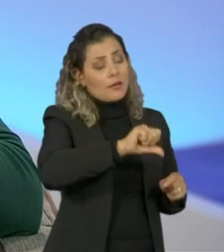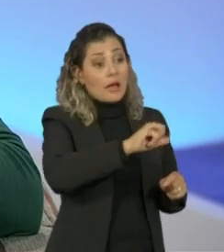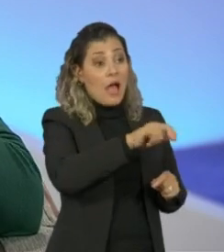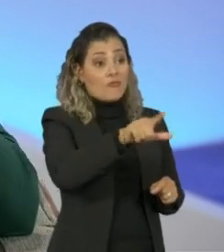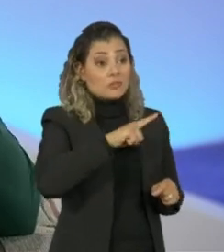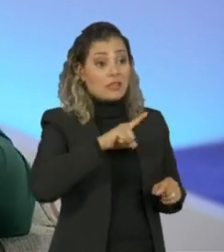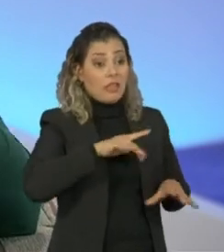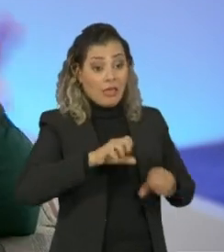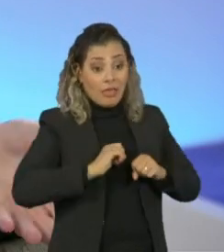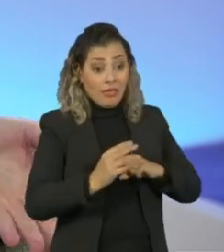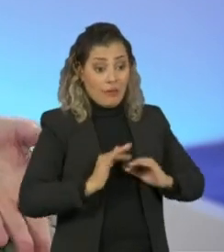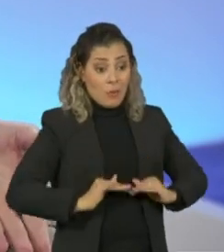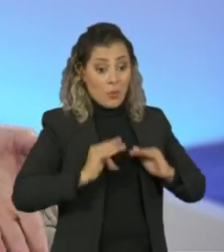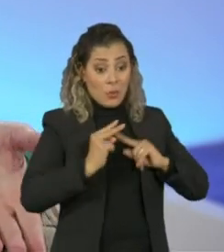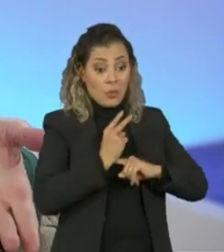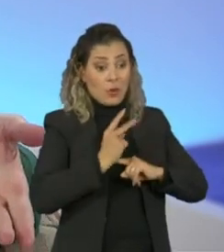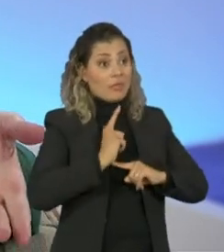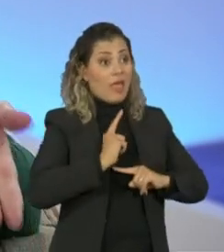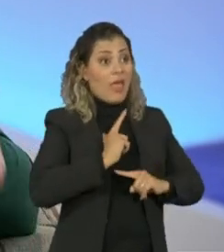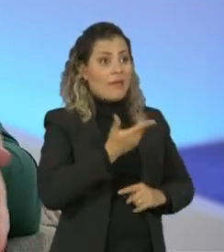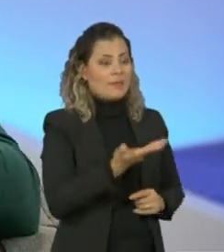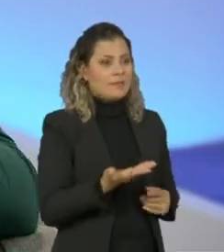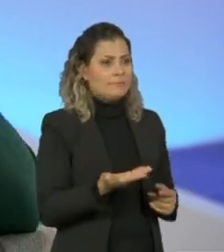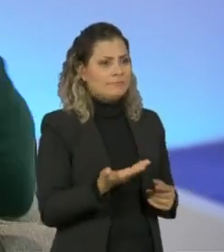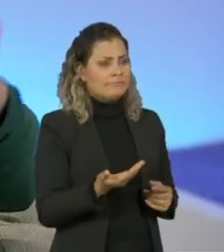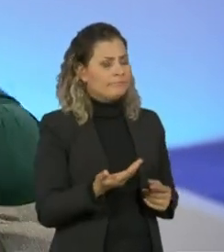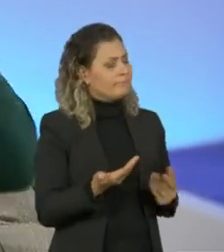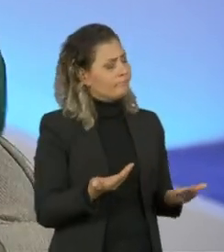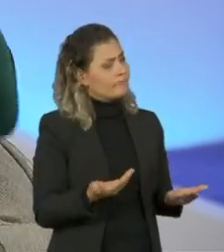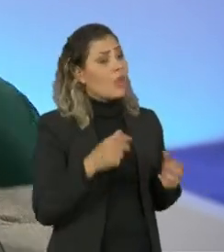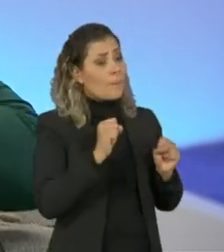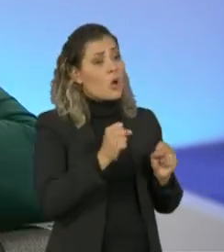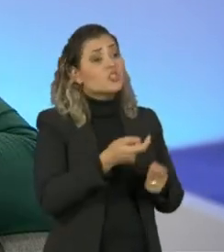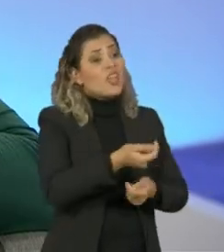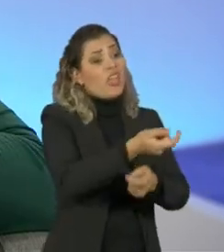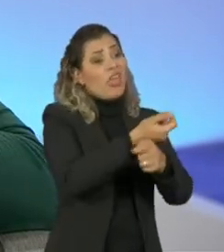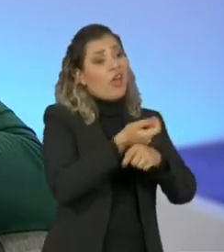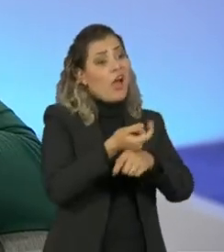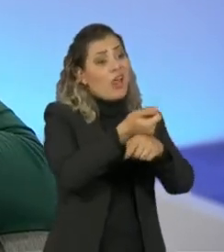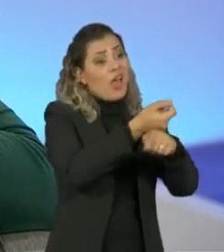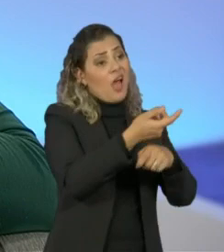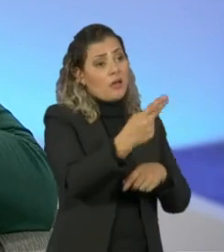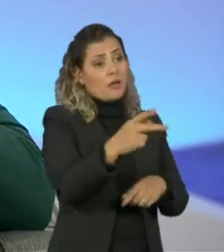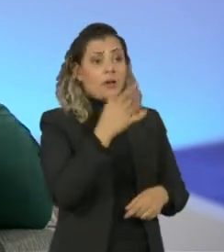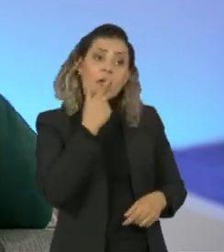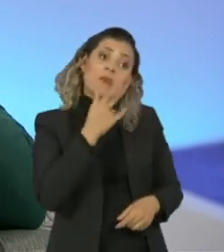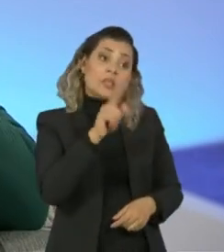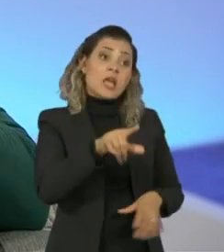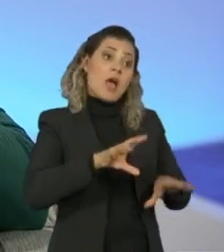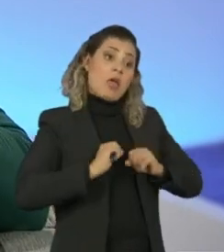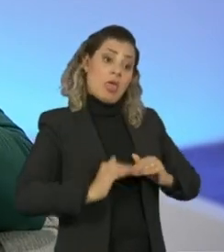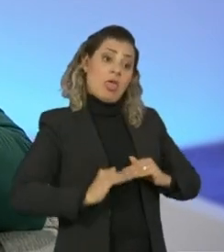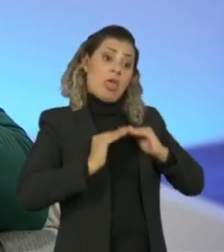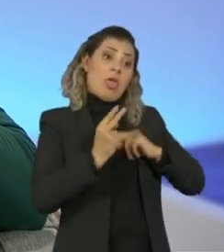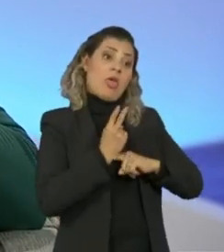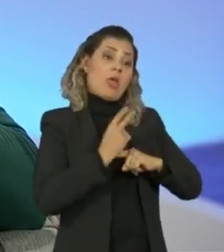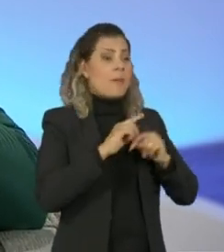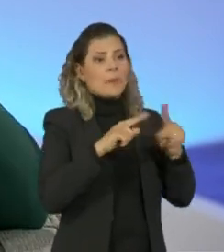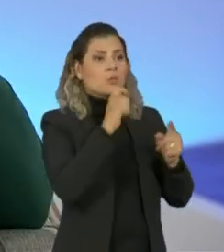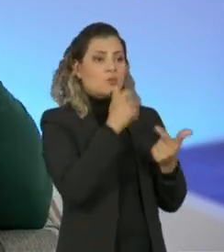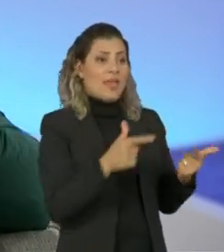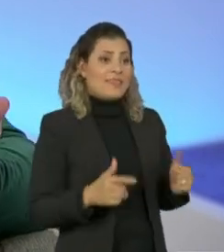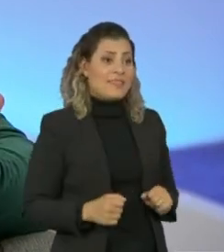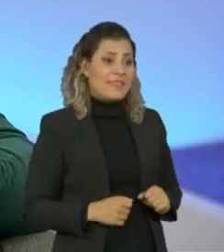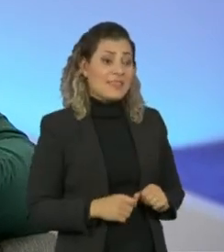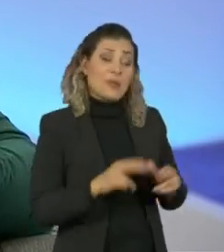tem anticorpos, porque eles não conseguiram detectar, como eles podem te enganar, eles podem dizer que você tem anticorpos quando, na verdade, você não tem. E